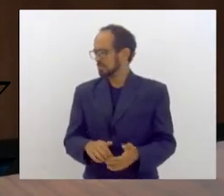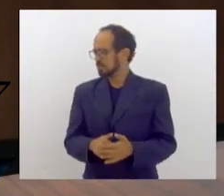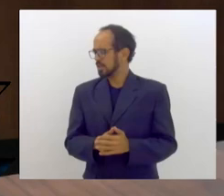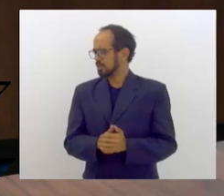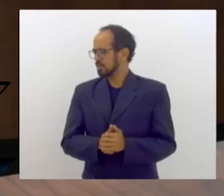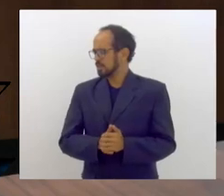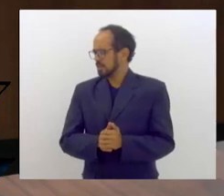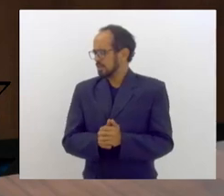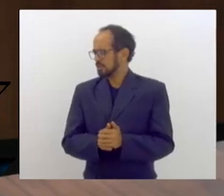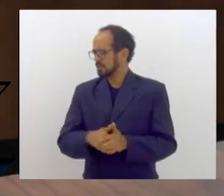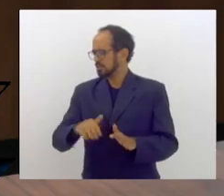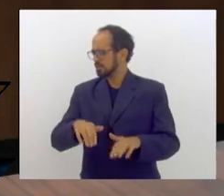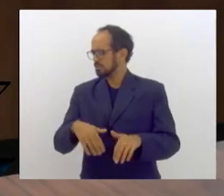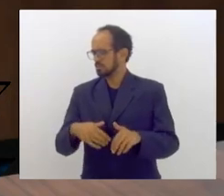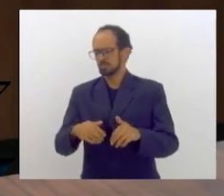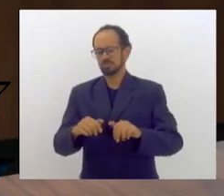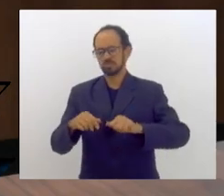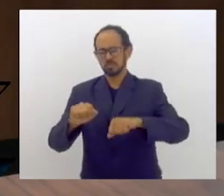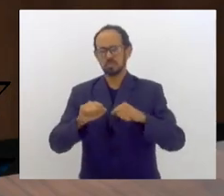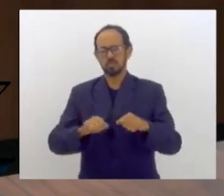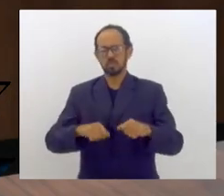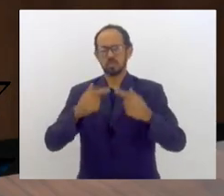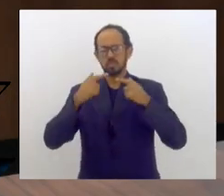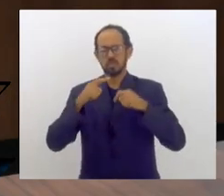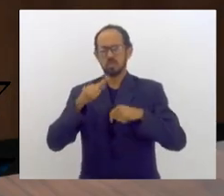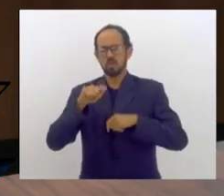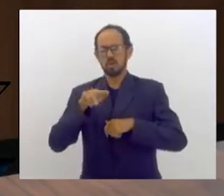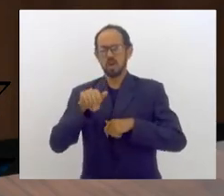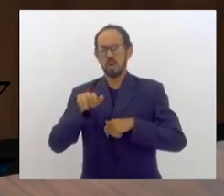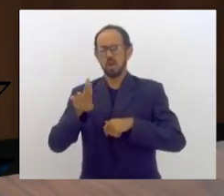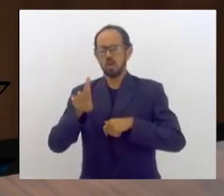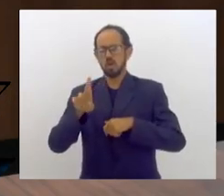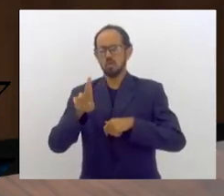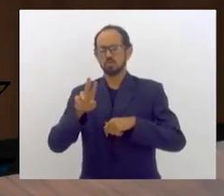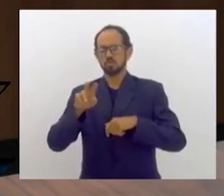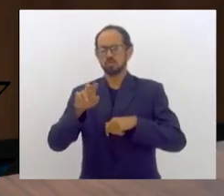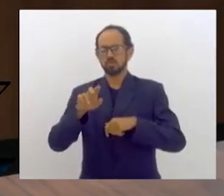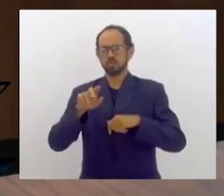letalidade com que a gente tinha no Hospital